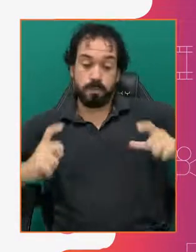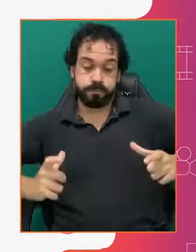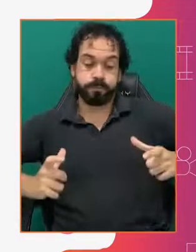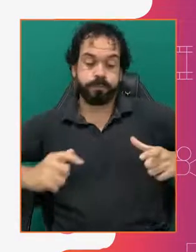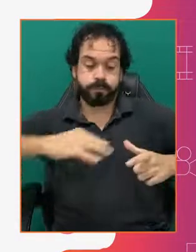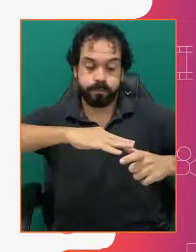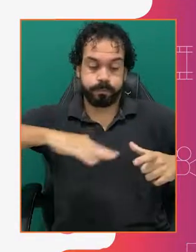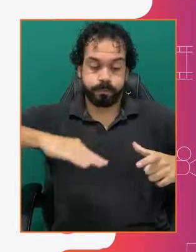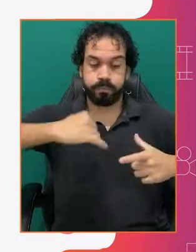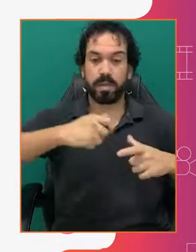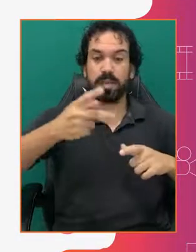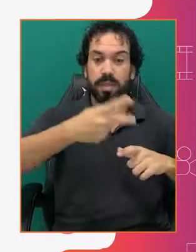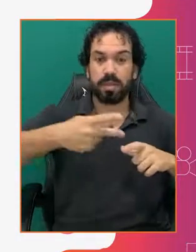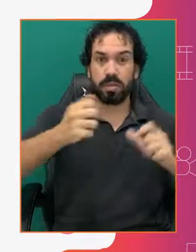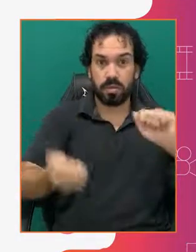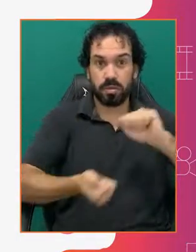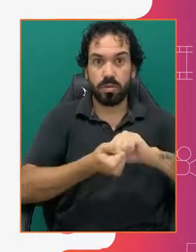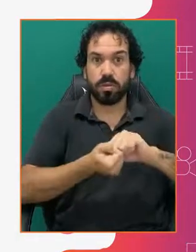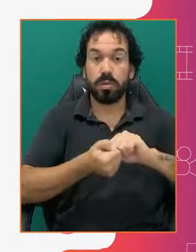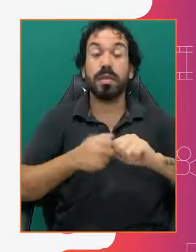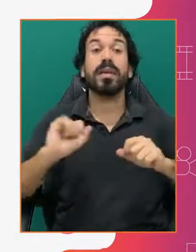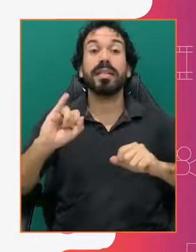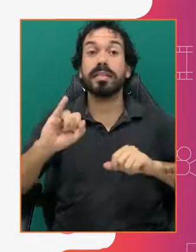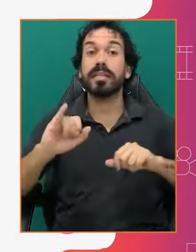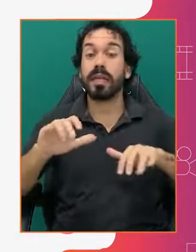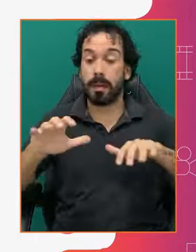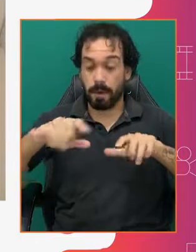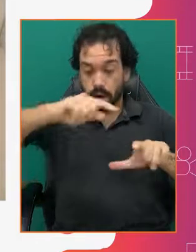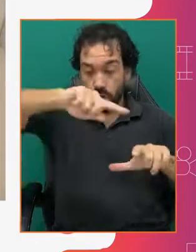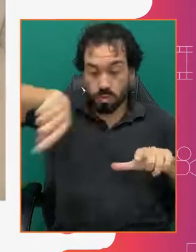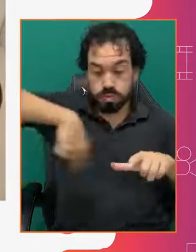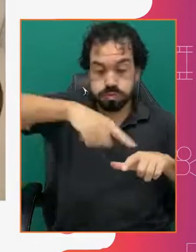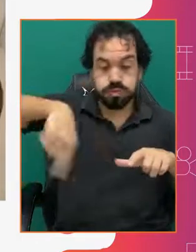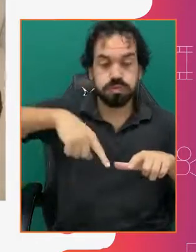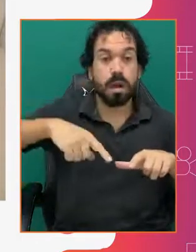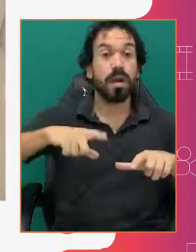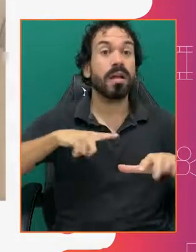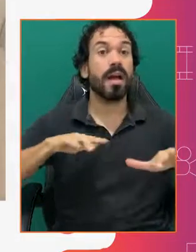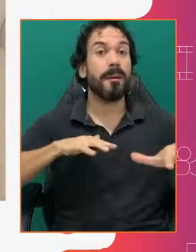eles ganham movimento quando esses discos são girados. Em